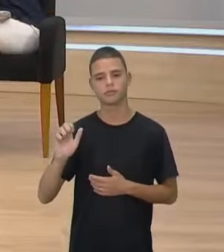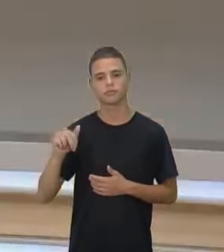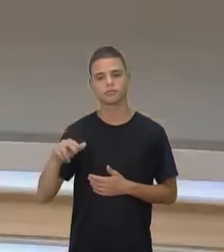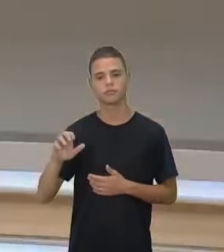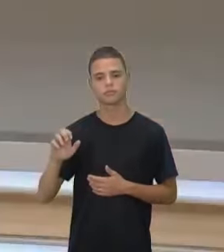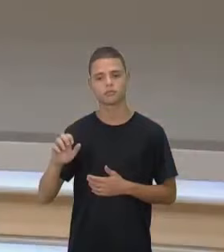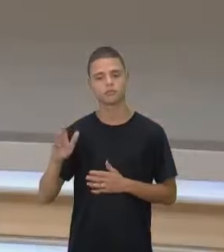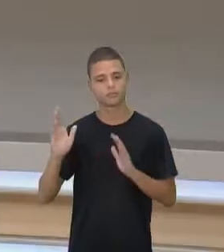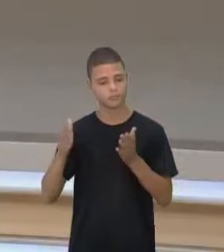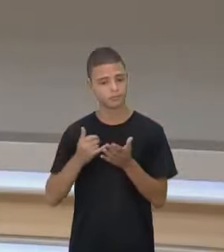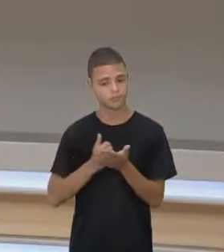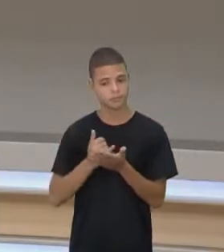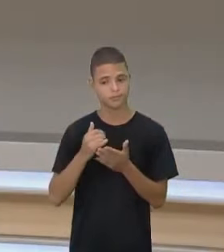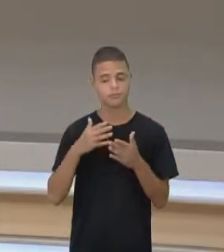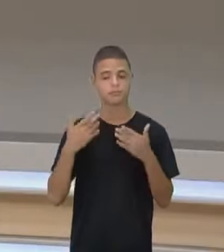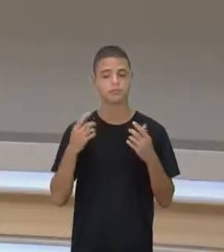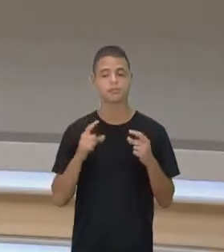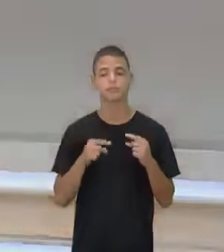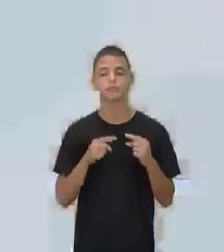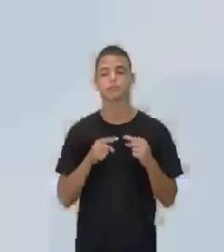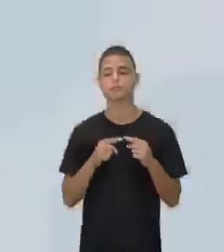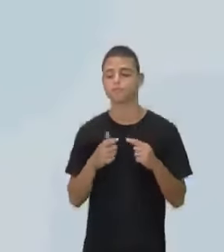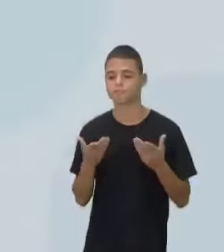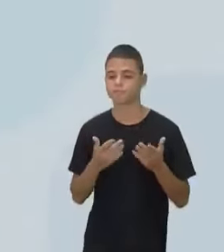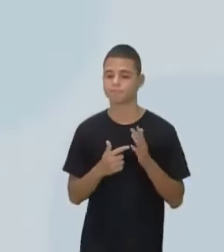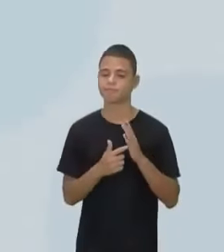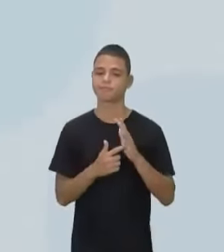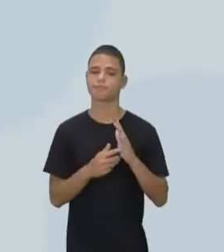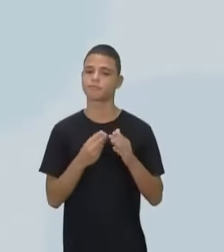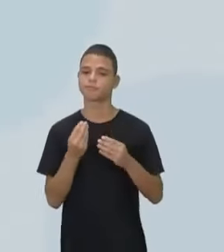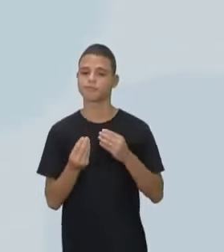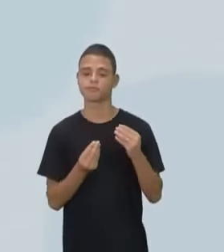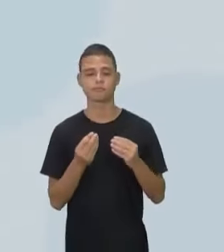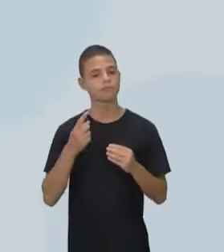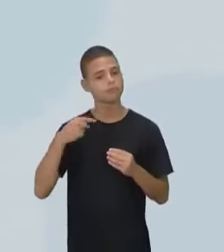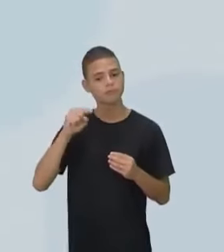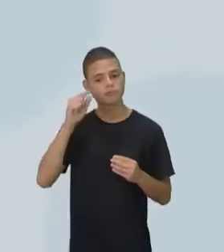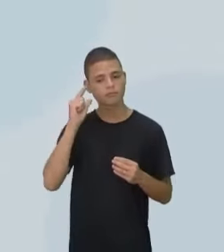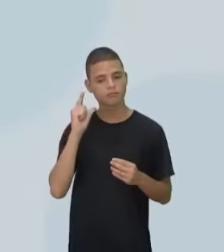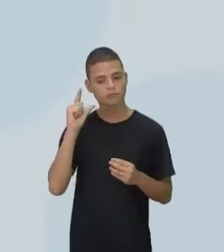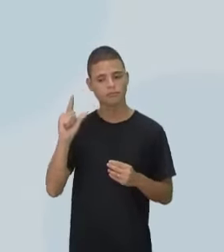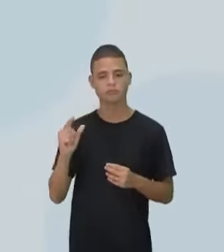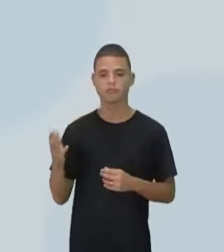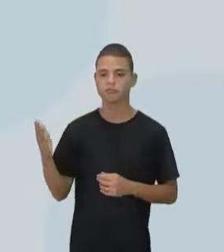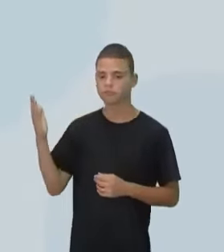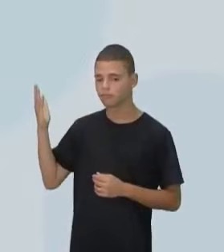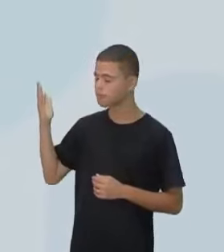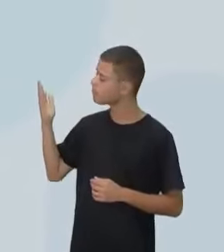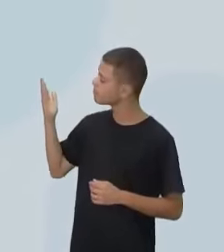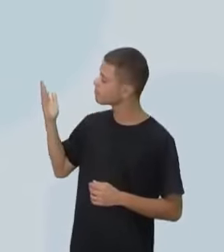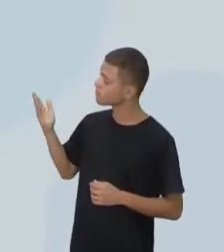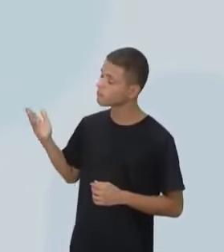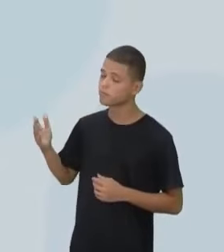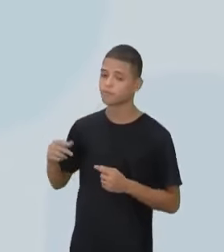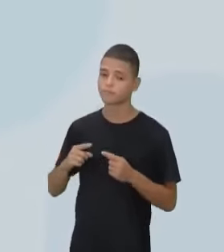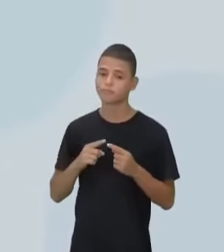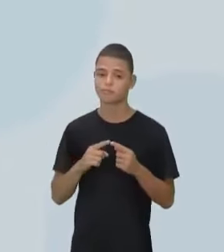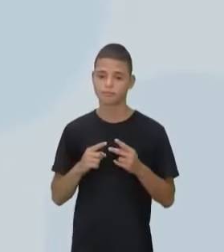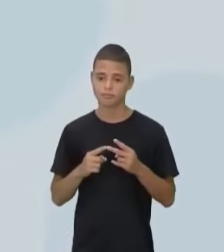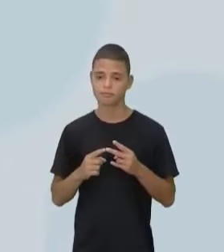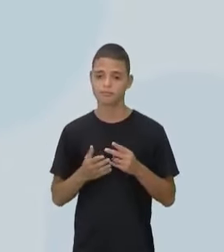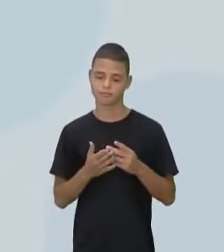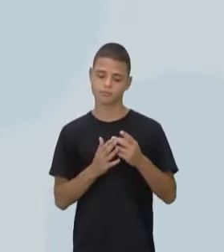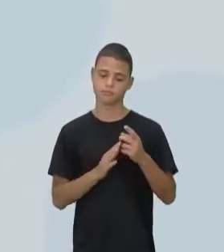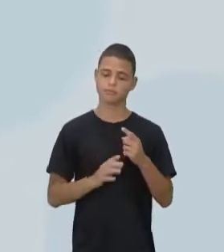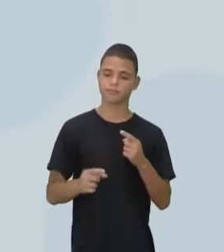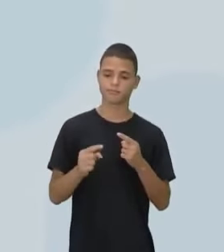objetivo e eu quero passar para vocês aqui como é que a gente vai cumprir esse caminho, né? São 2 partes, 2 grandes partes. Na